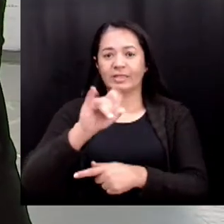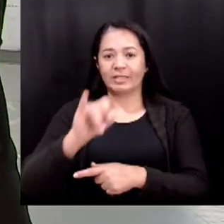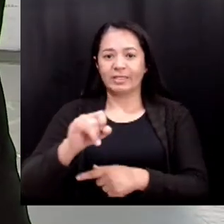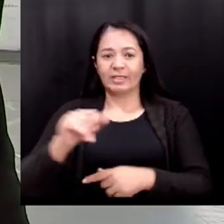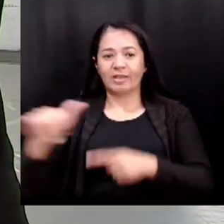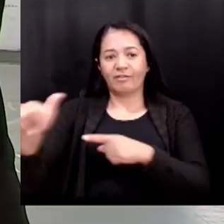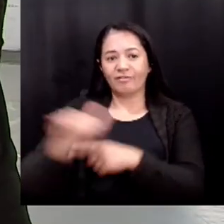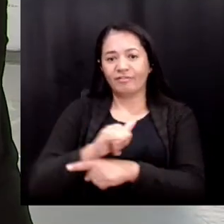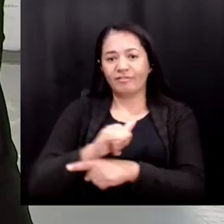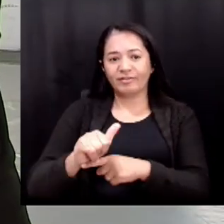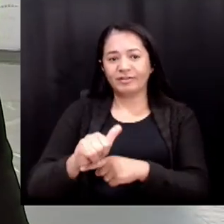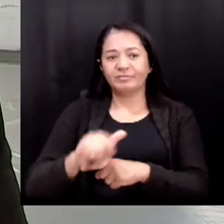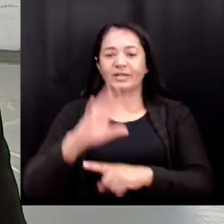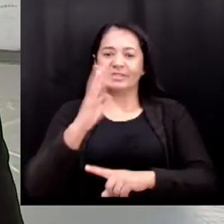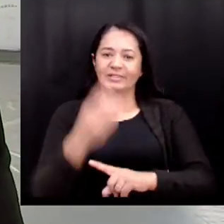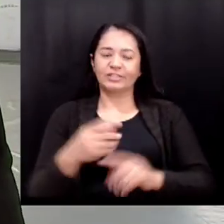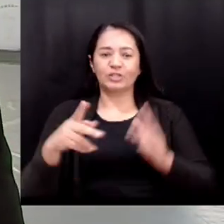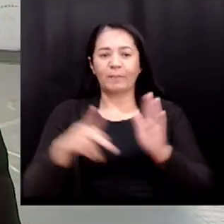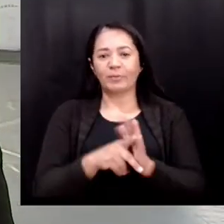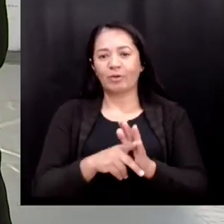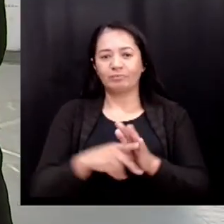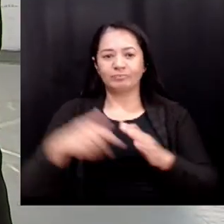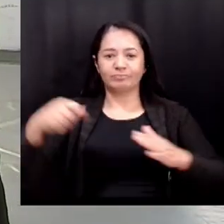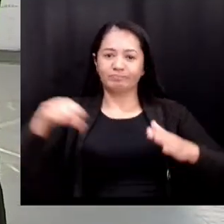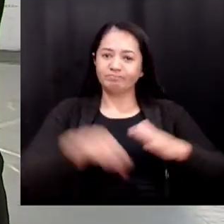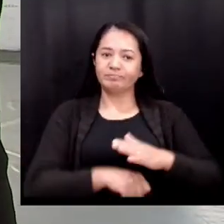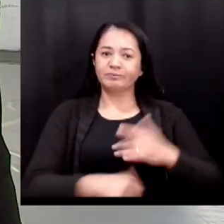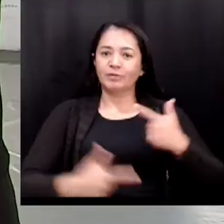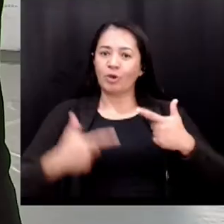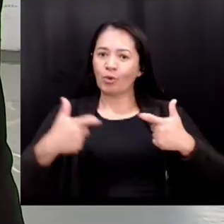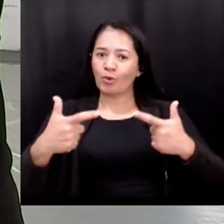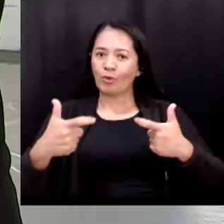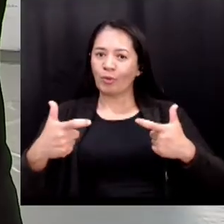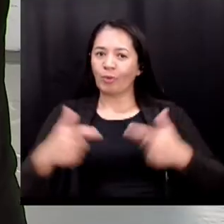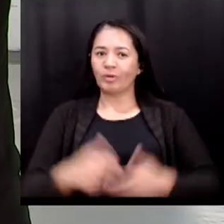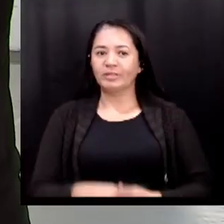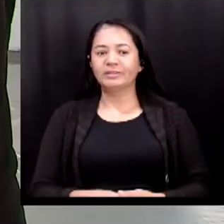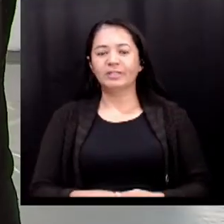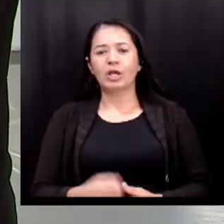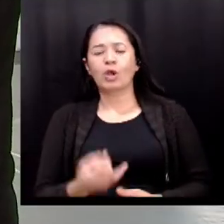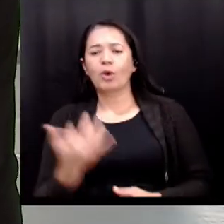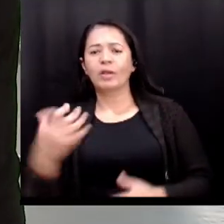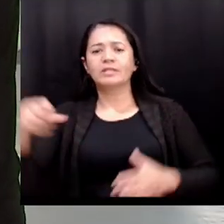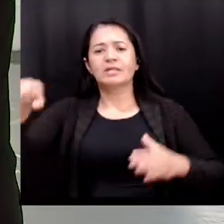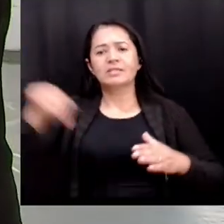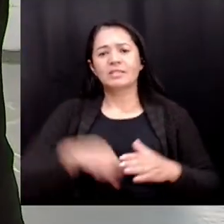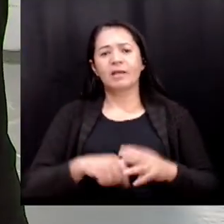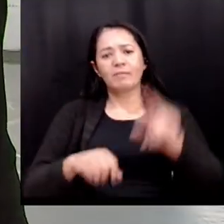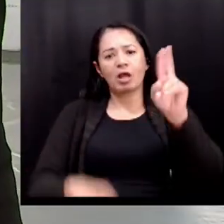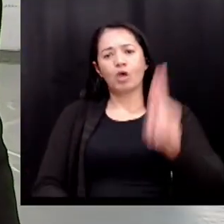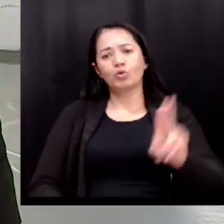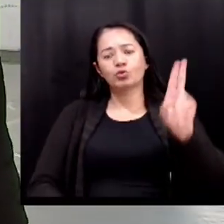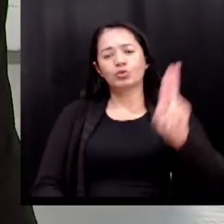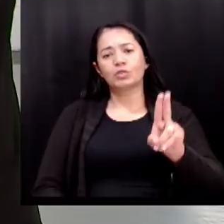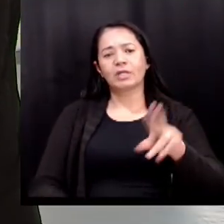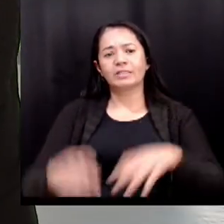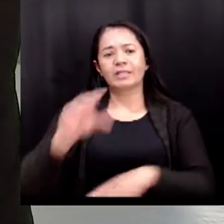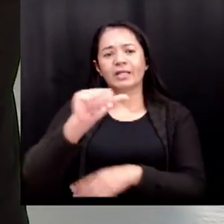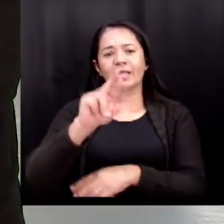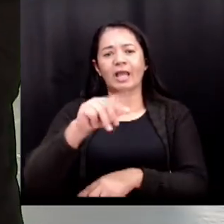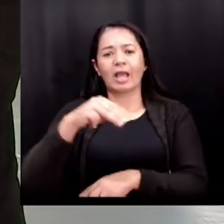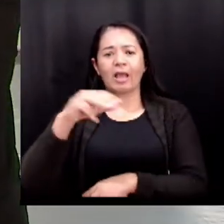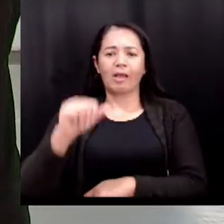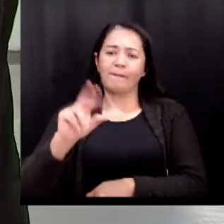das ferramentas de guerra. Falando das armas, né? Quais são as armas usadas no ninjutsu? Tem uma variedade, né, Nick?